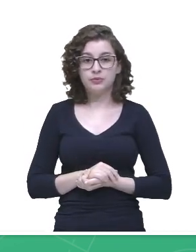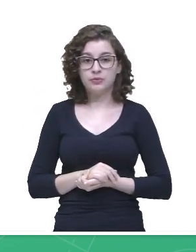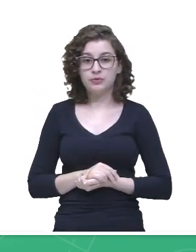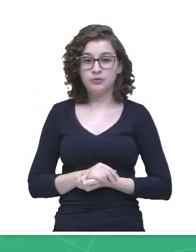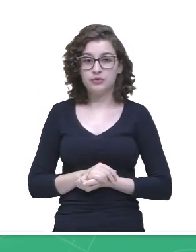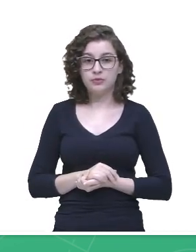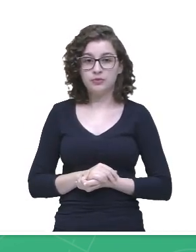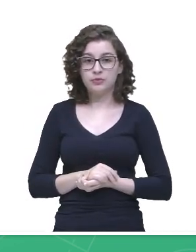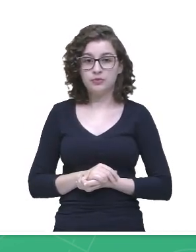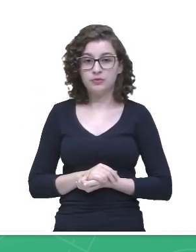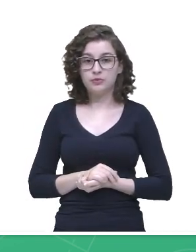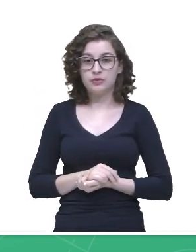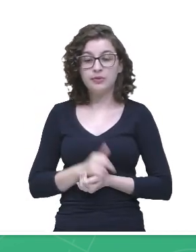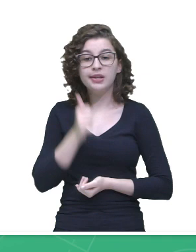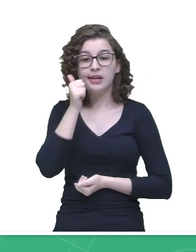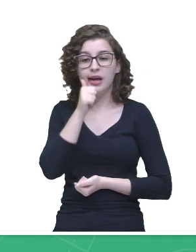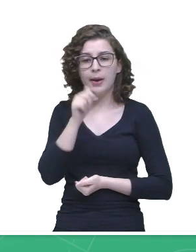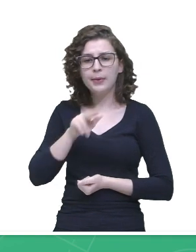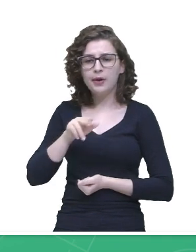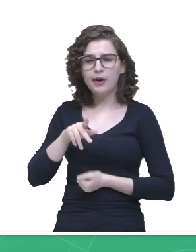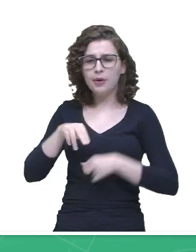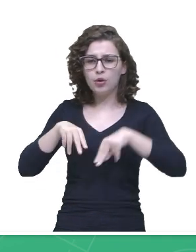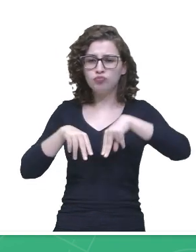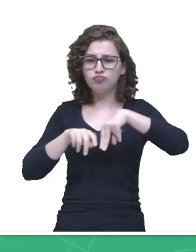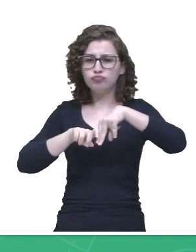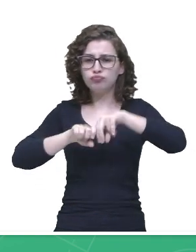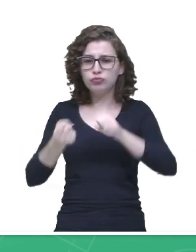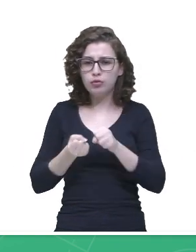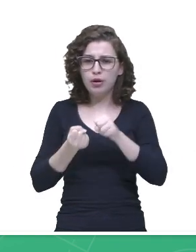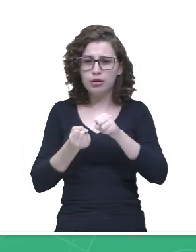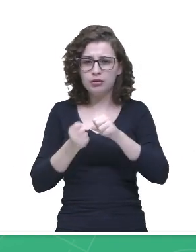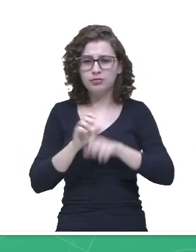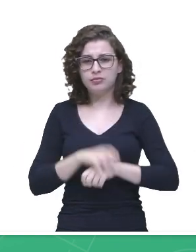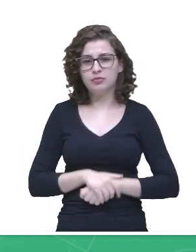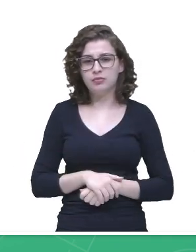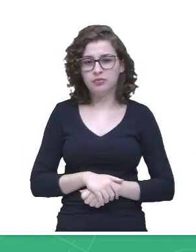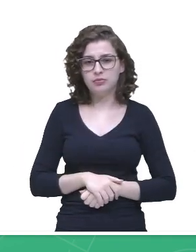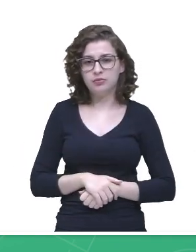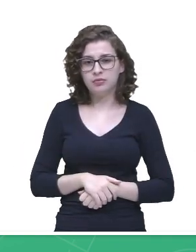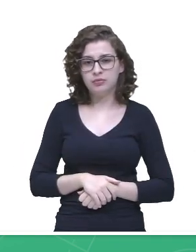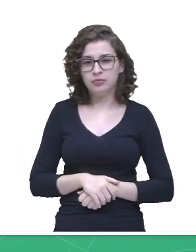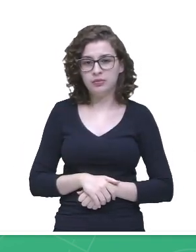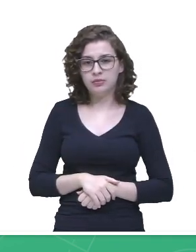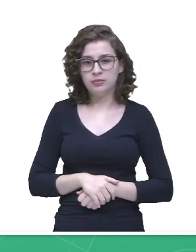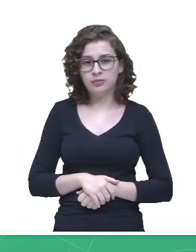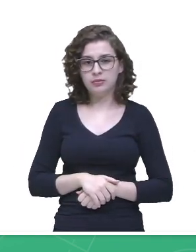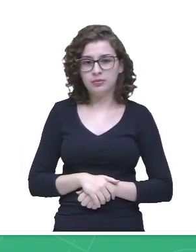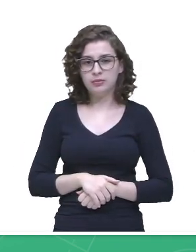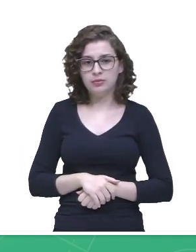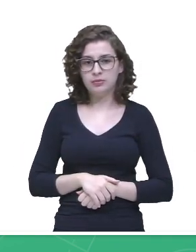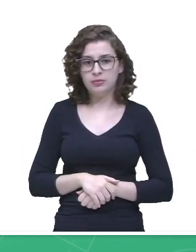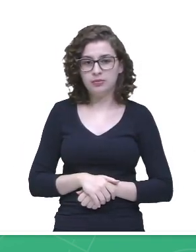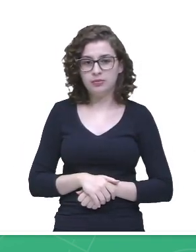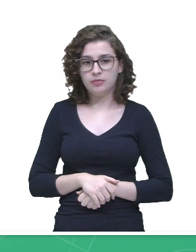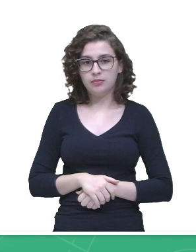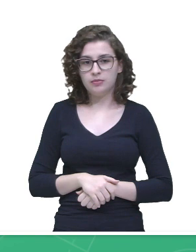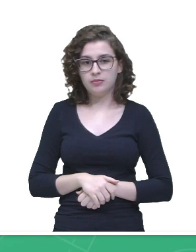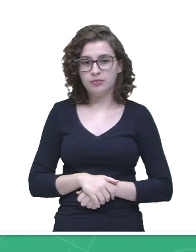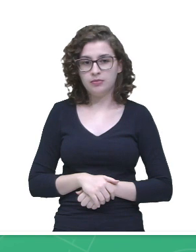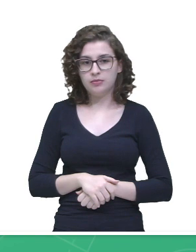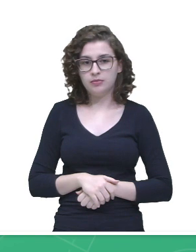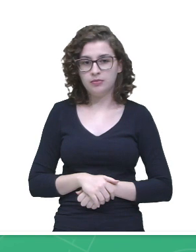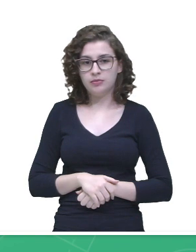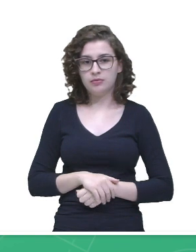exemplo, e a garotinha aí com a perninha quebrada, né? Mas vamos atentos aqui. Olha aqui a frase, o que diz. La